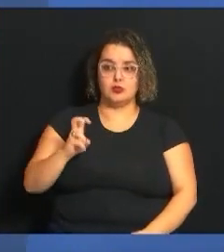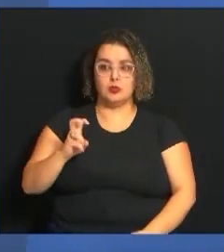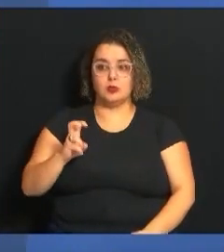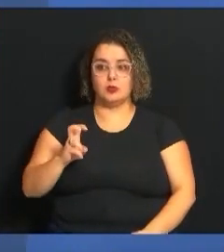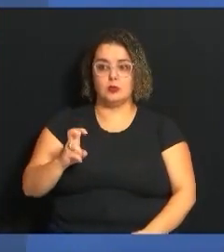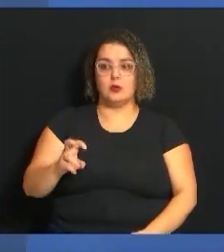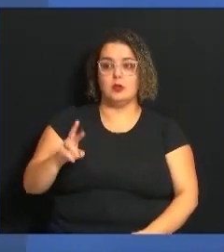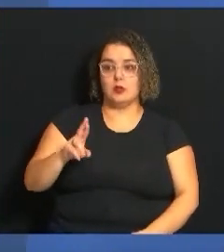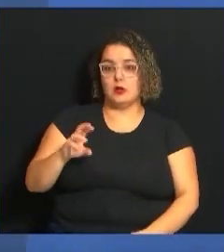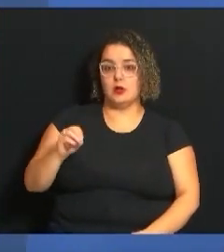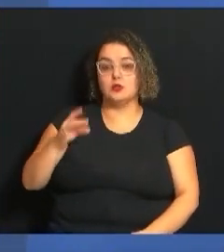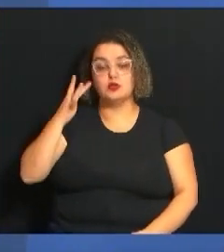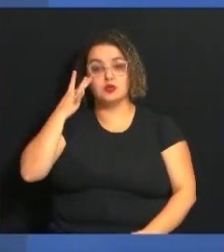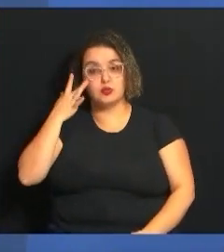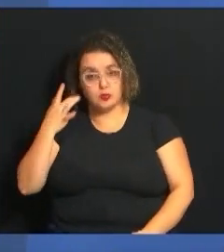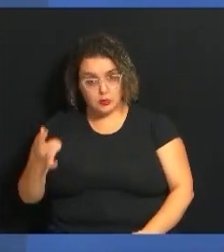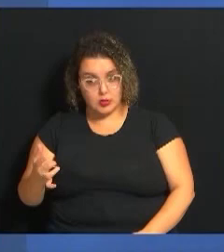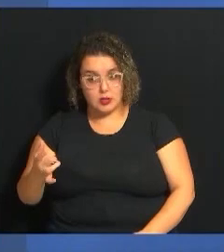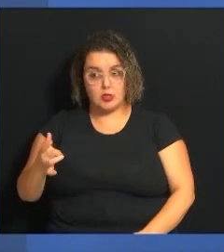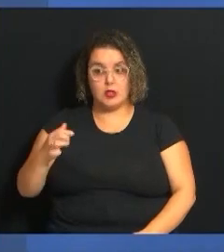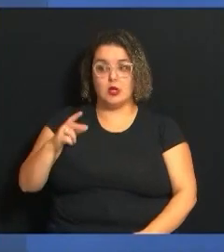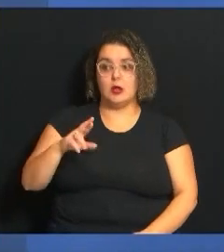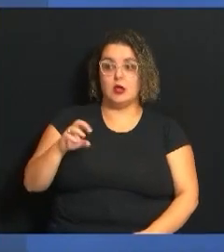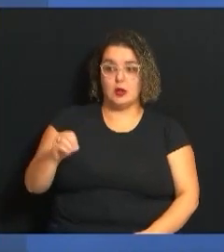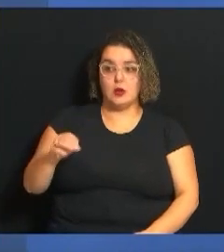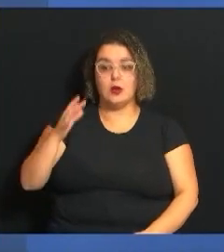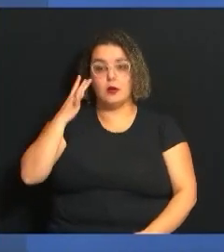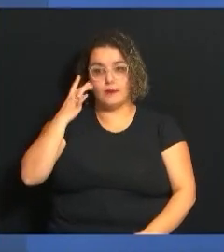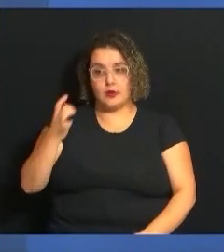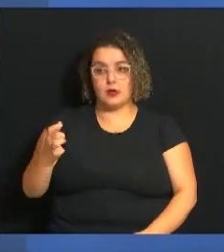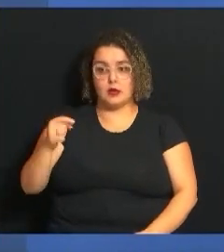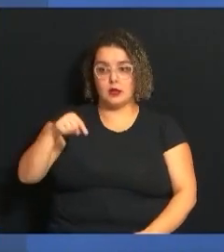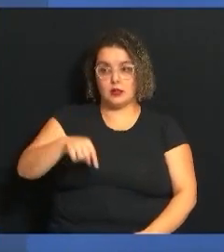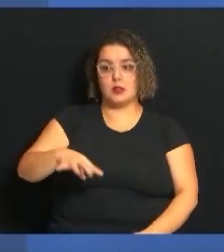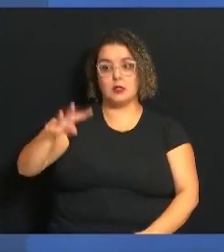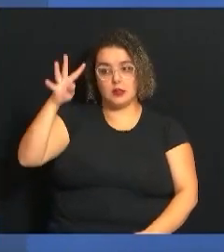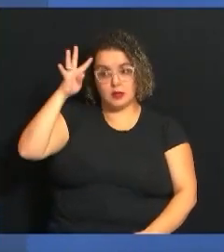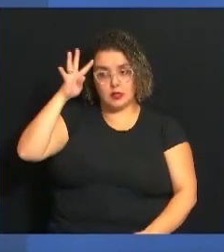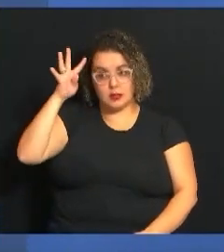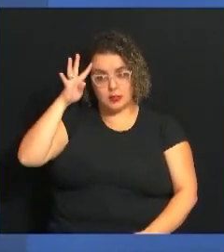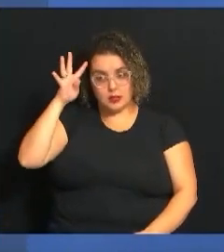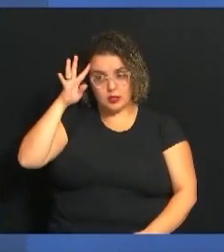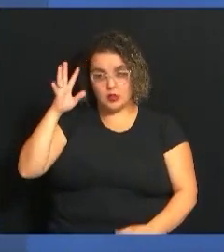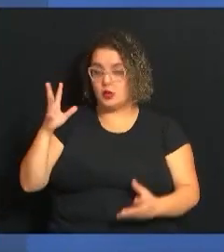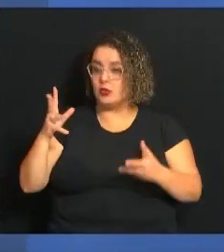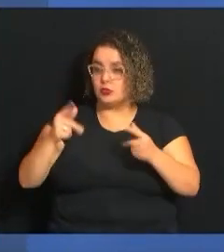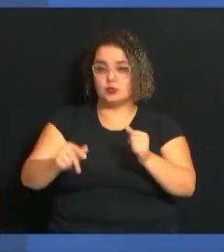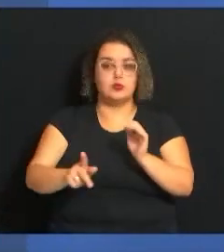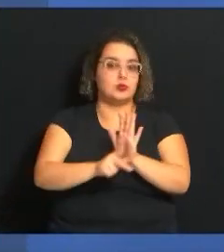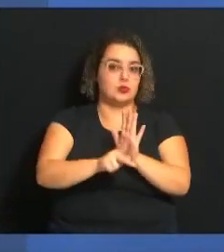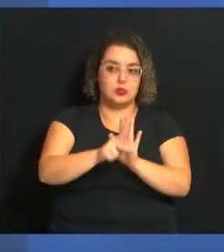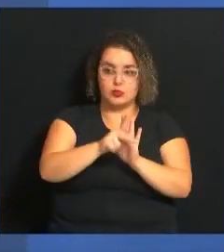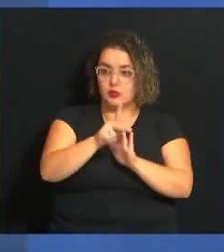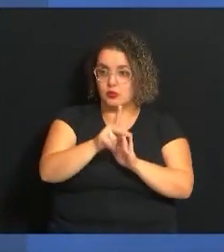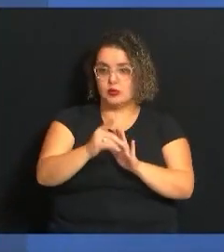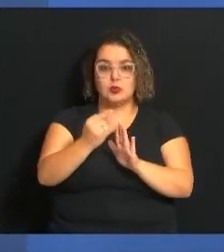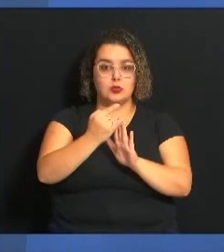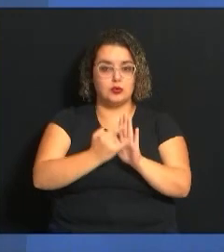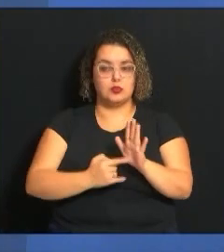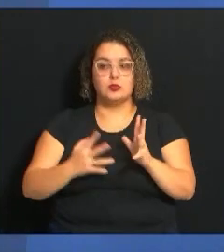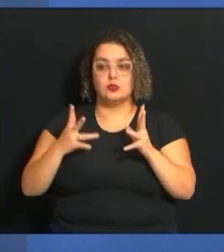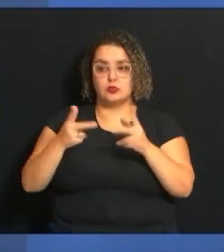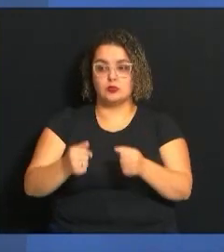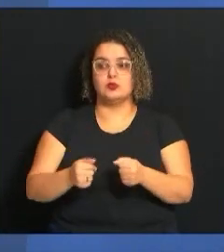de amanhã, reunião ordinária que vai acontecer nesta quarta-feira. Todos os projetos, esses documentos que eu falei, vão